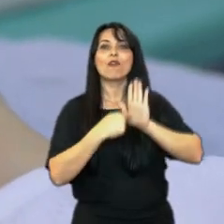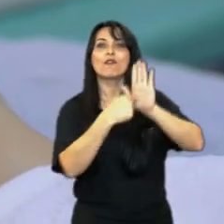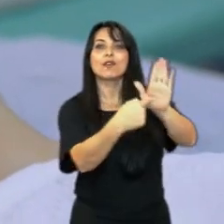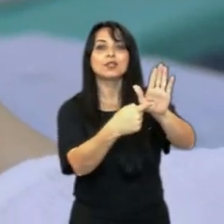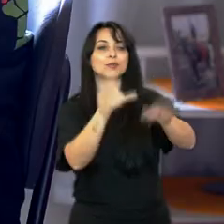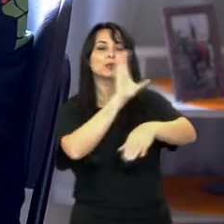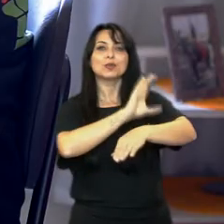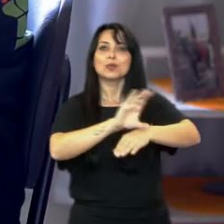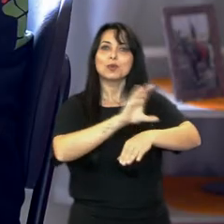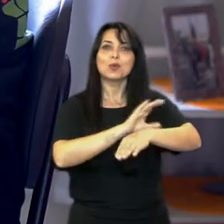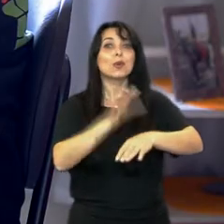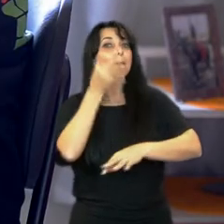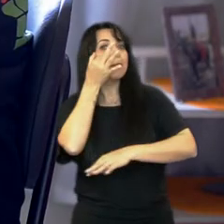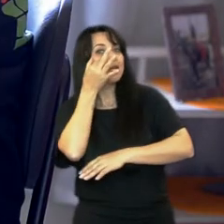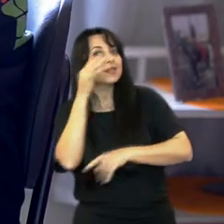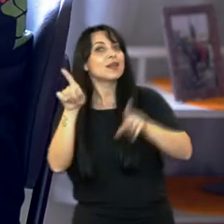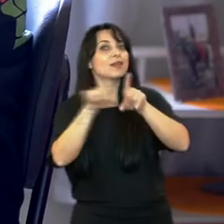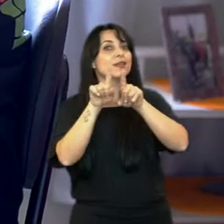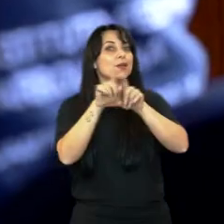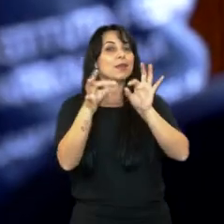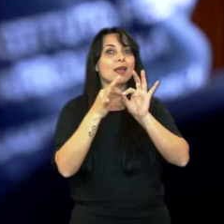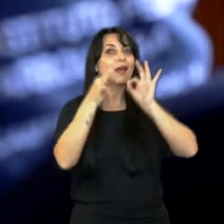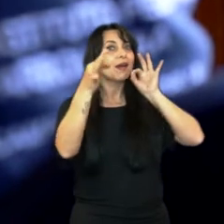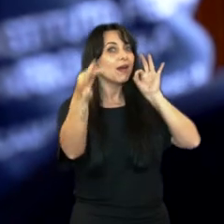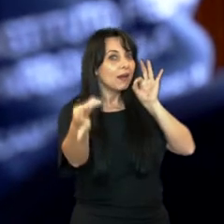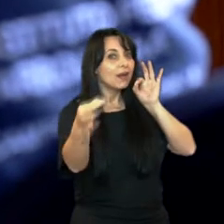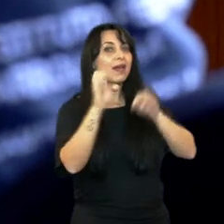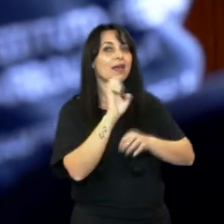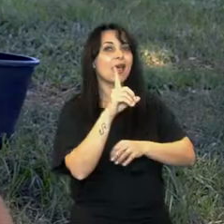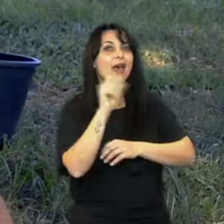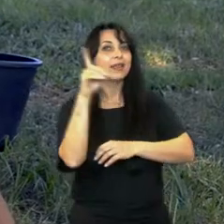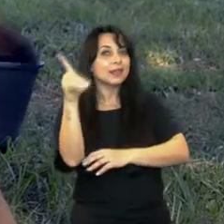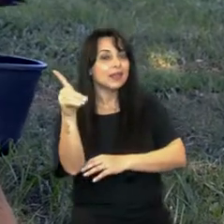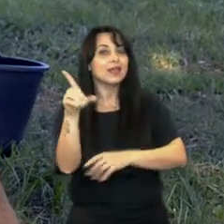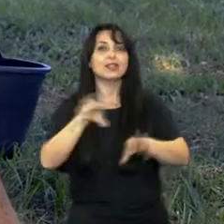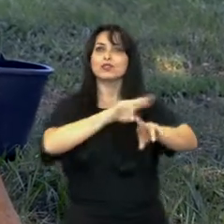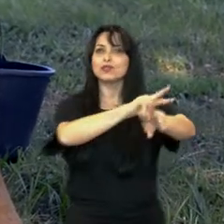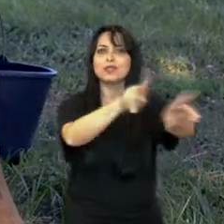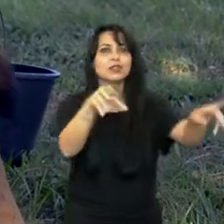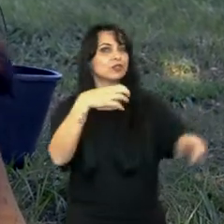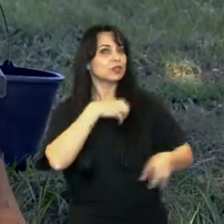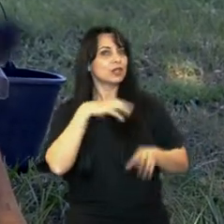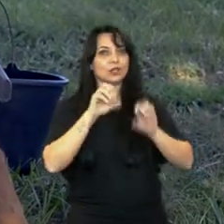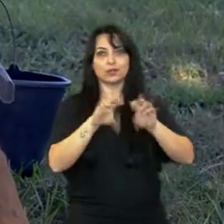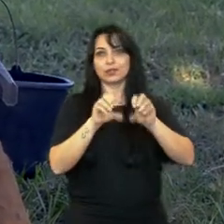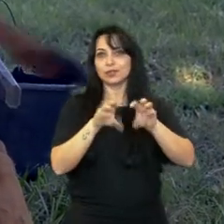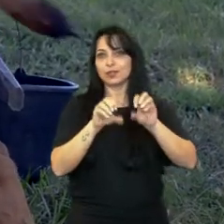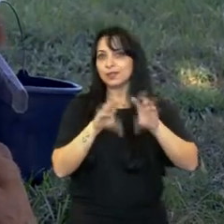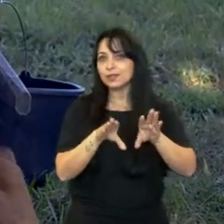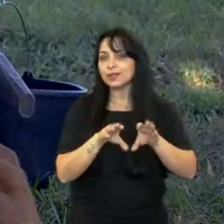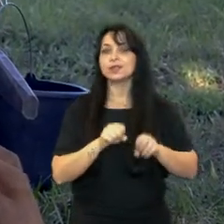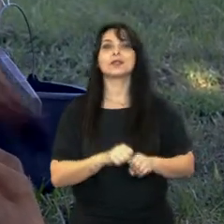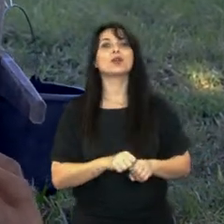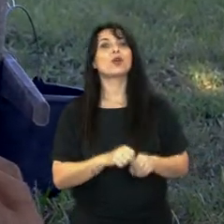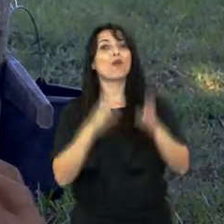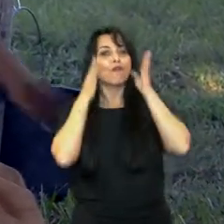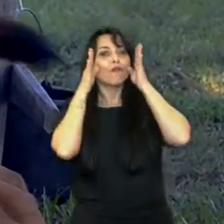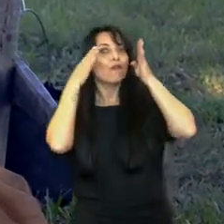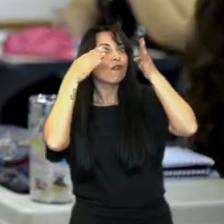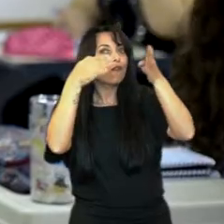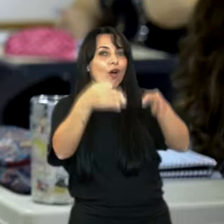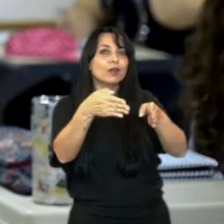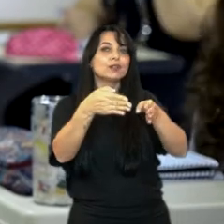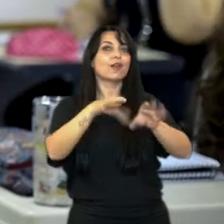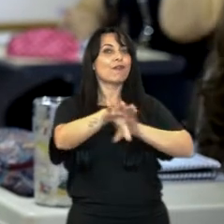Oferecemos cursos presenciais e à distância, em diferentes modalidades de ensino, com foco